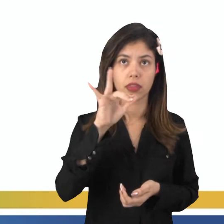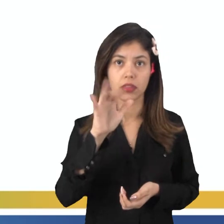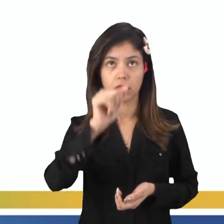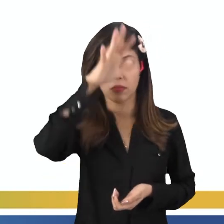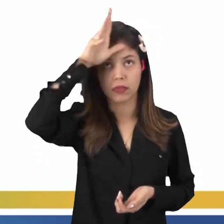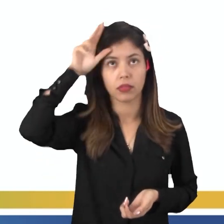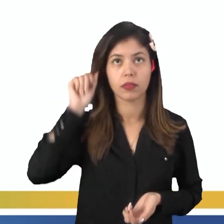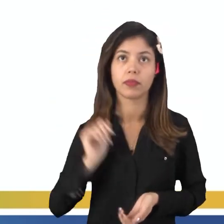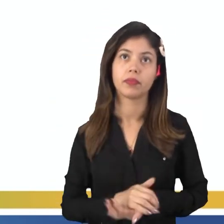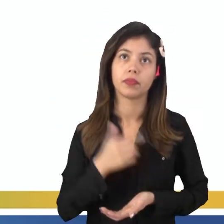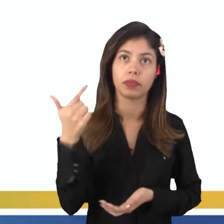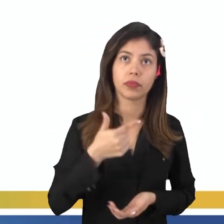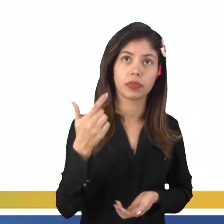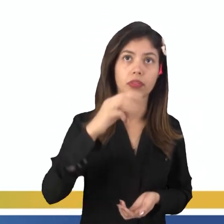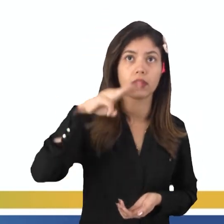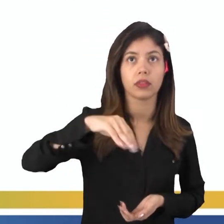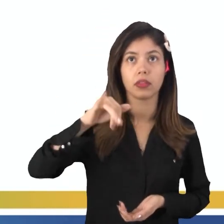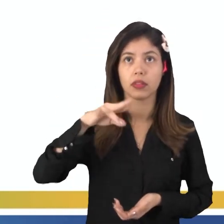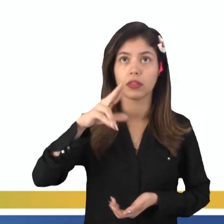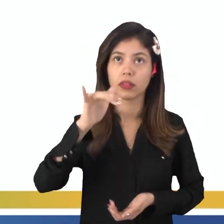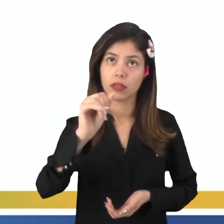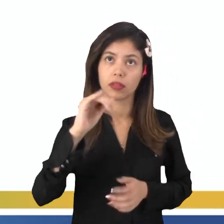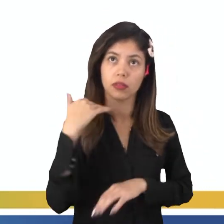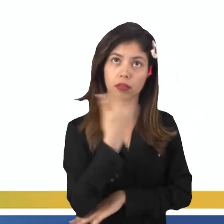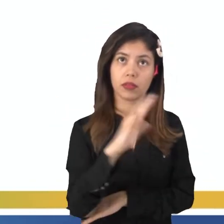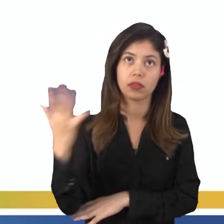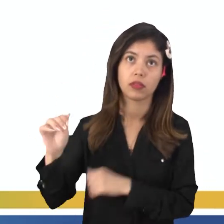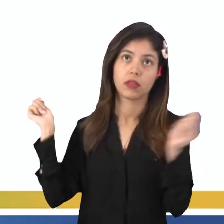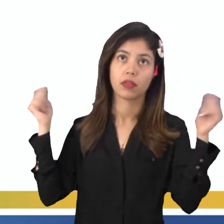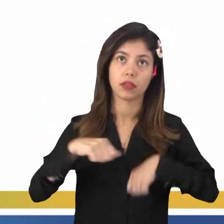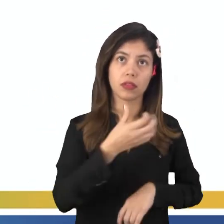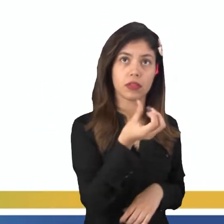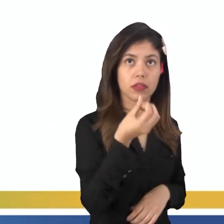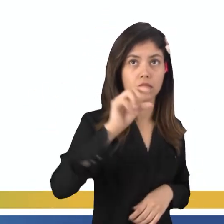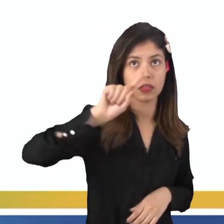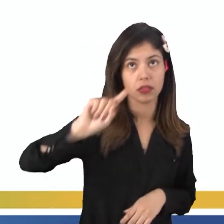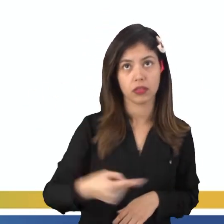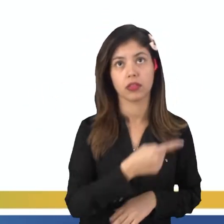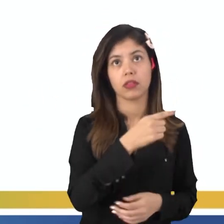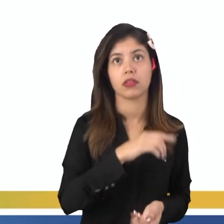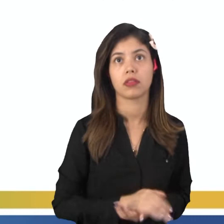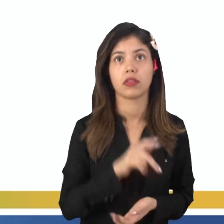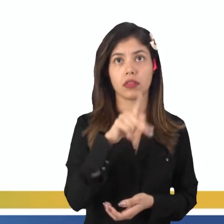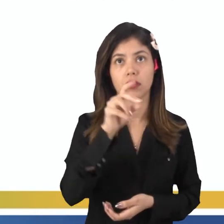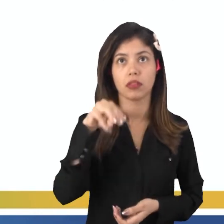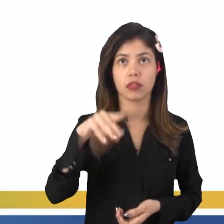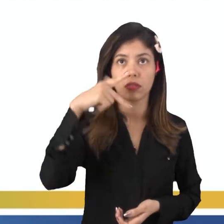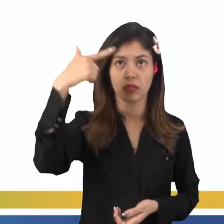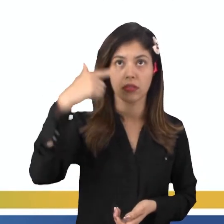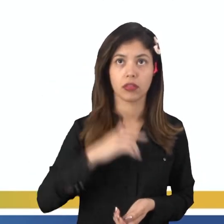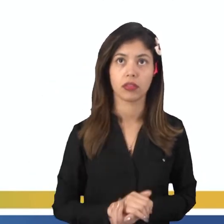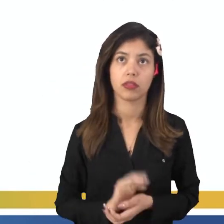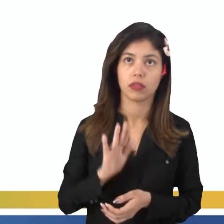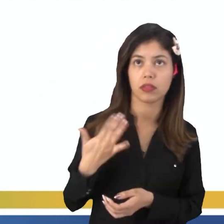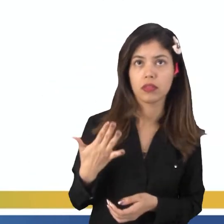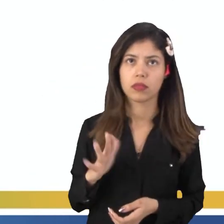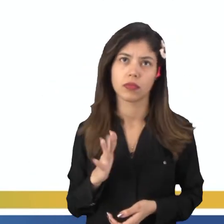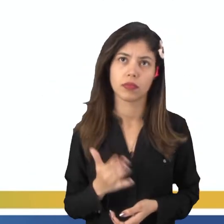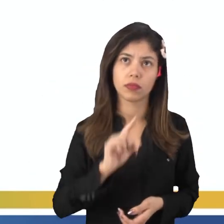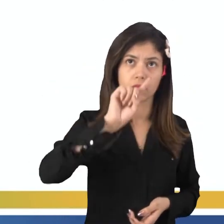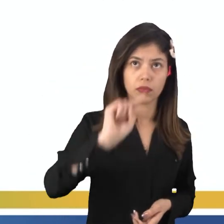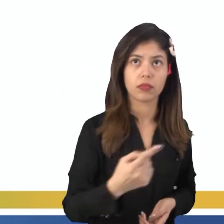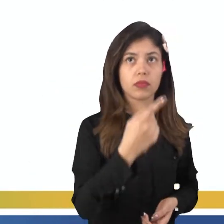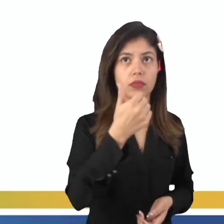do Rio Amazonas, que, segundo o Ministério do Meio Ambiente, possui cerca de 6 milhões de quilômetros quadrados